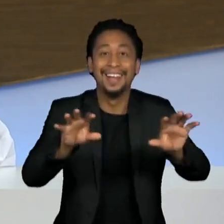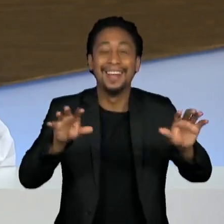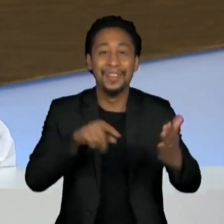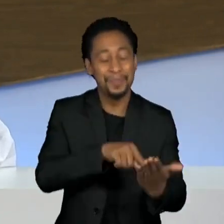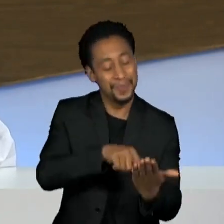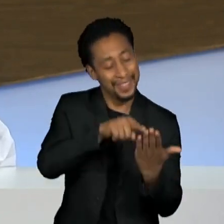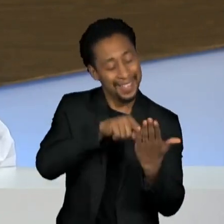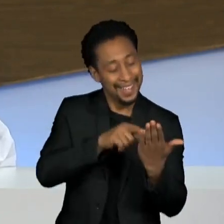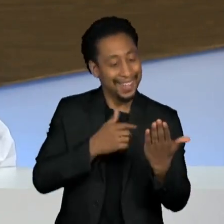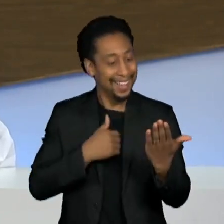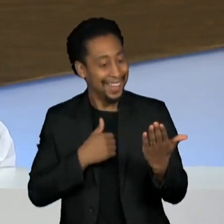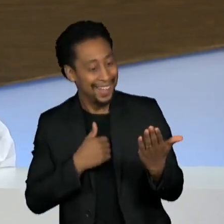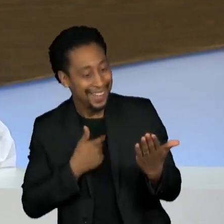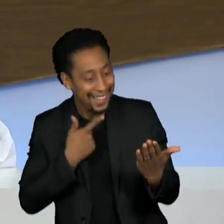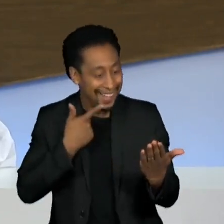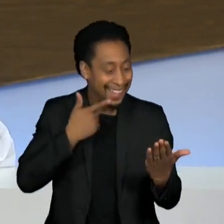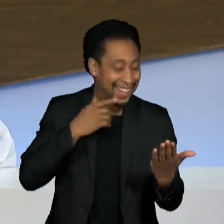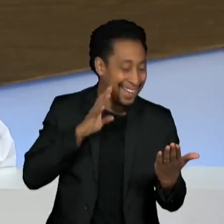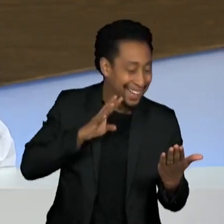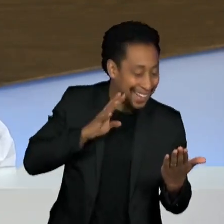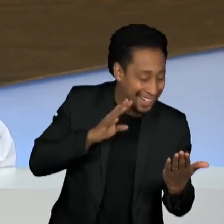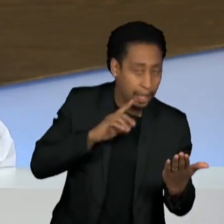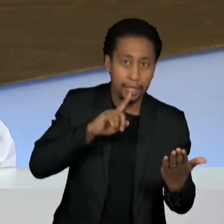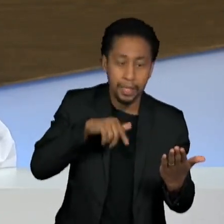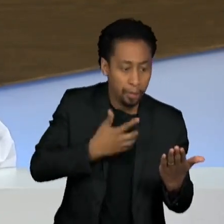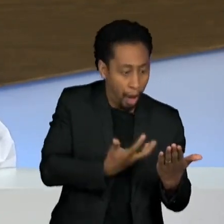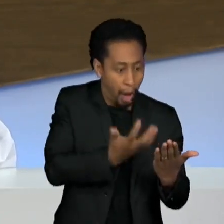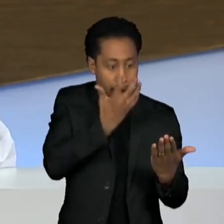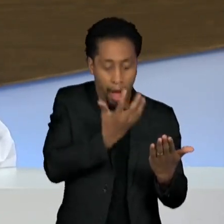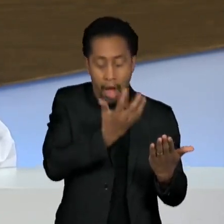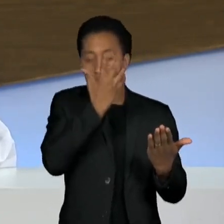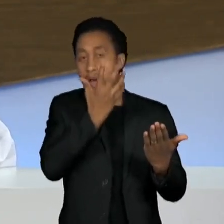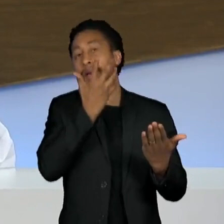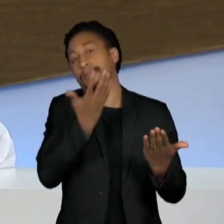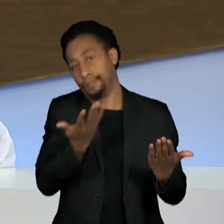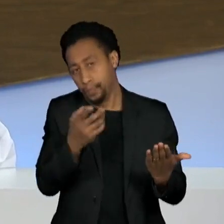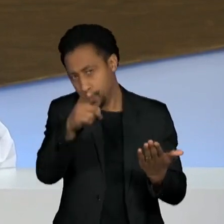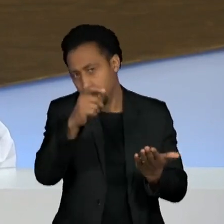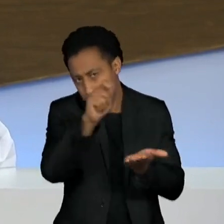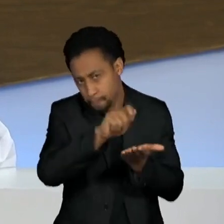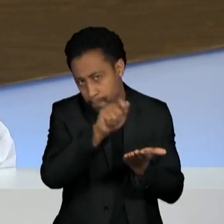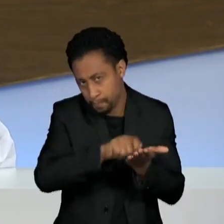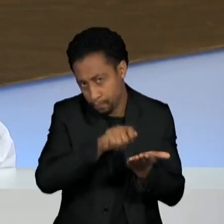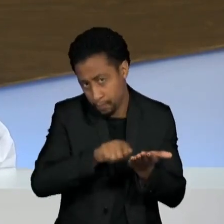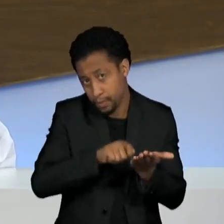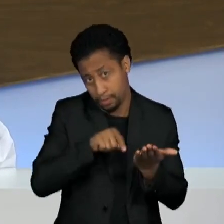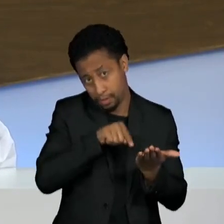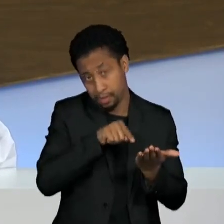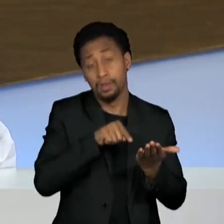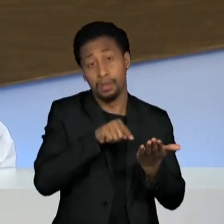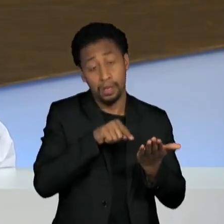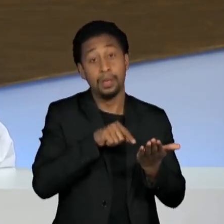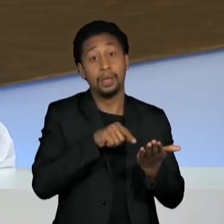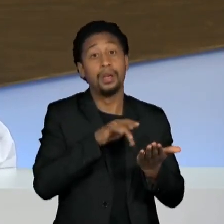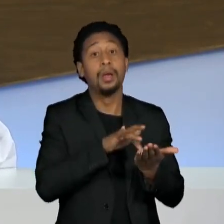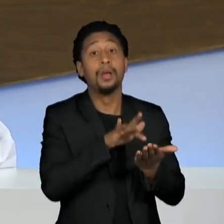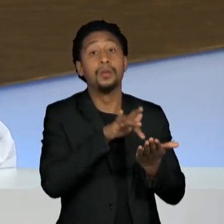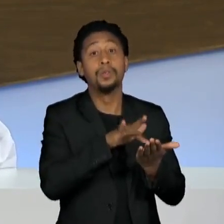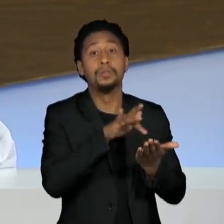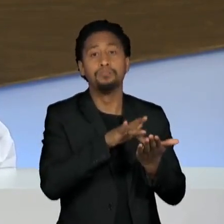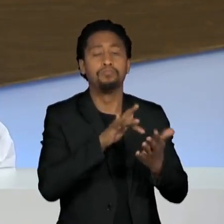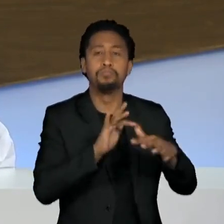de ver como as redes sociais transformaram e são usadas, como você diz no livro, como alto-falantes para o discurso de ódio, a